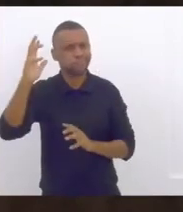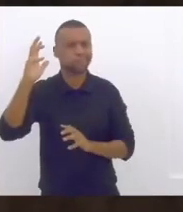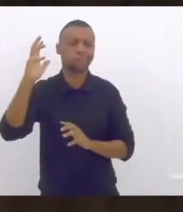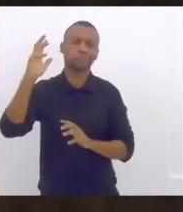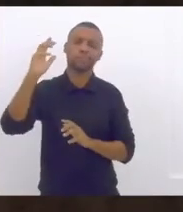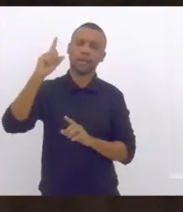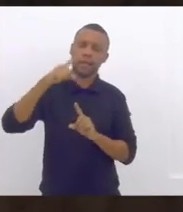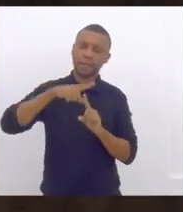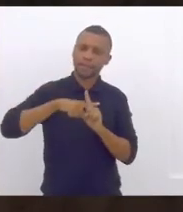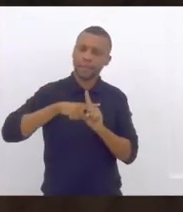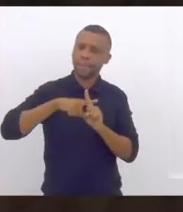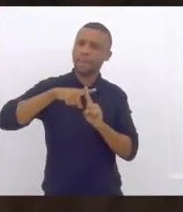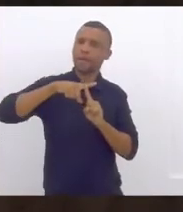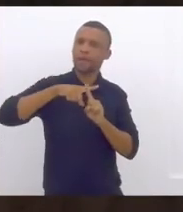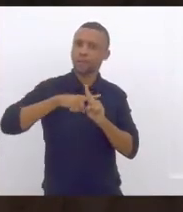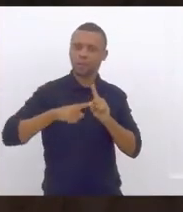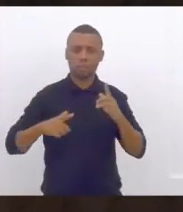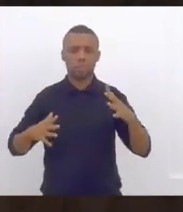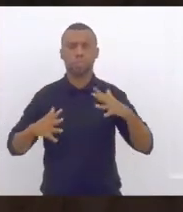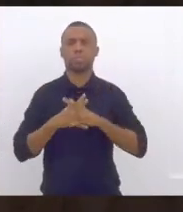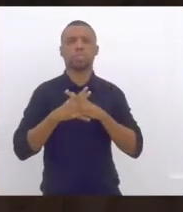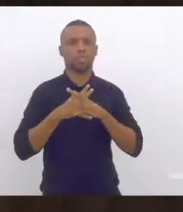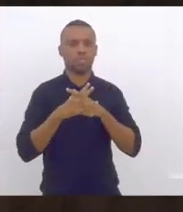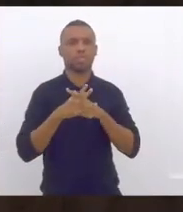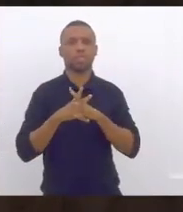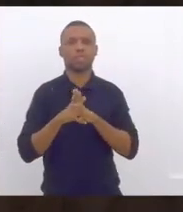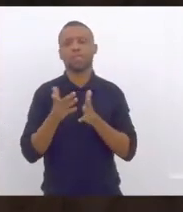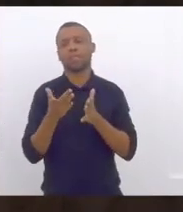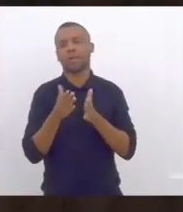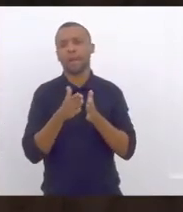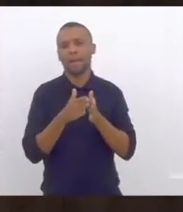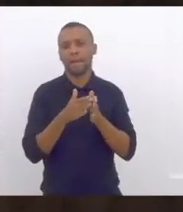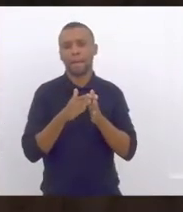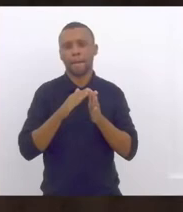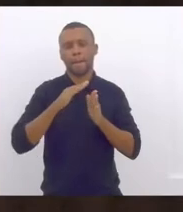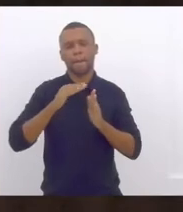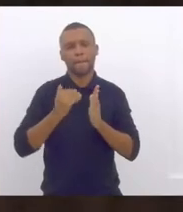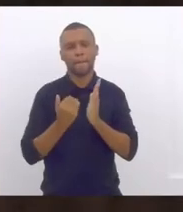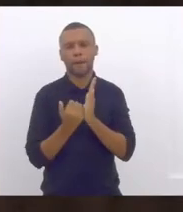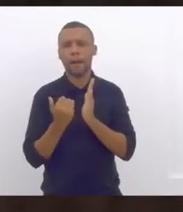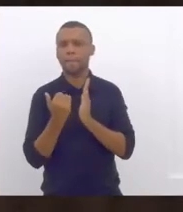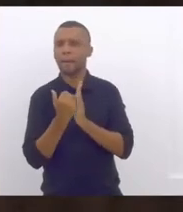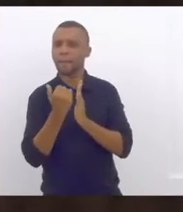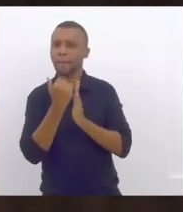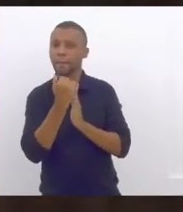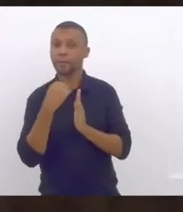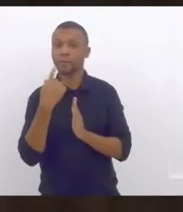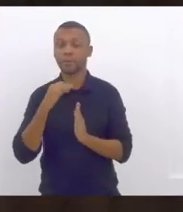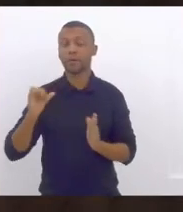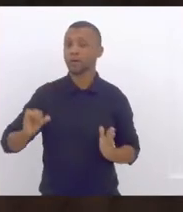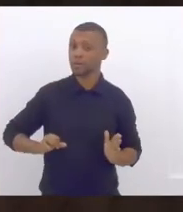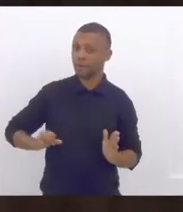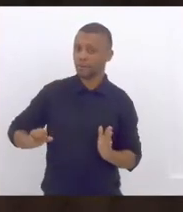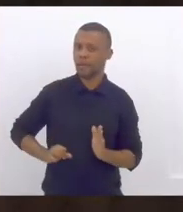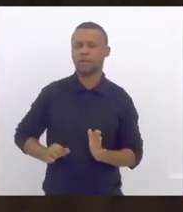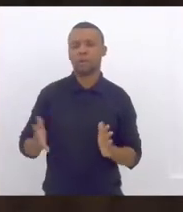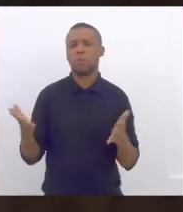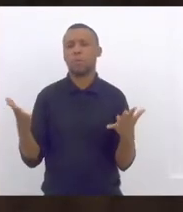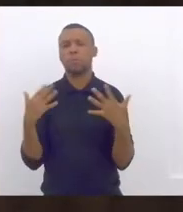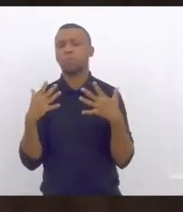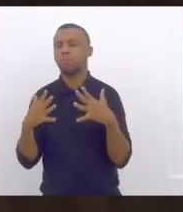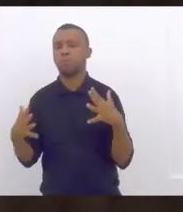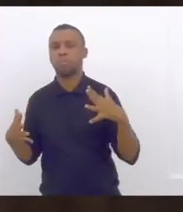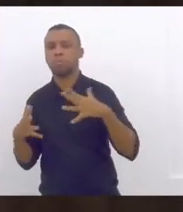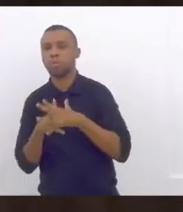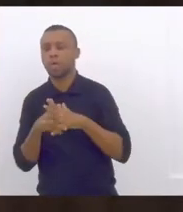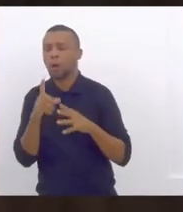na temperatura, cada vez mais estamos, né, sofrendo com os extremos climáticos, com as inundações,